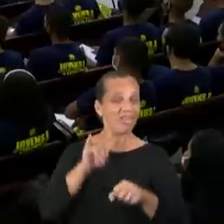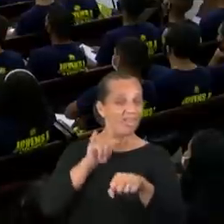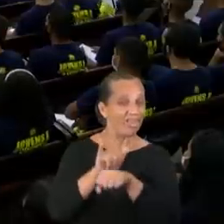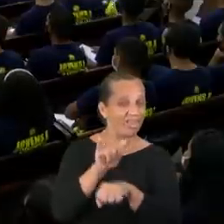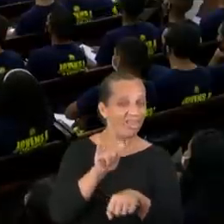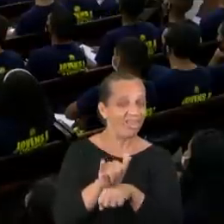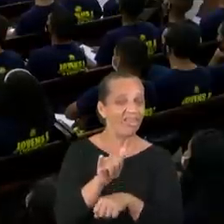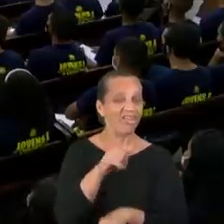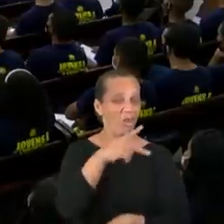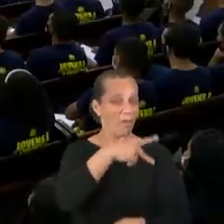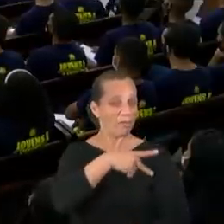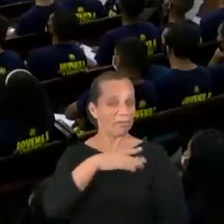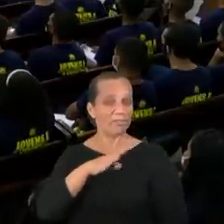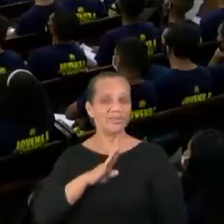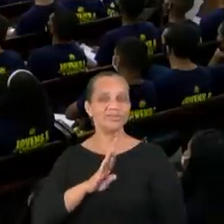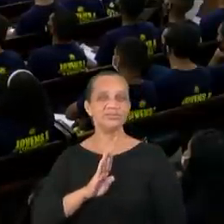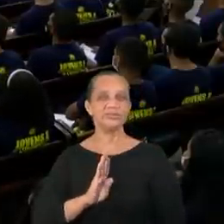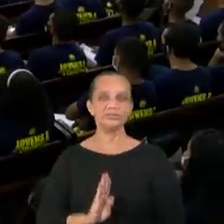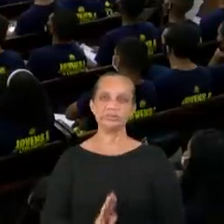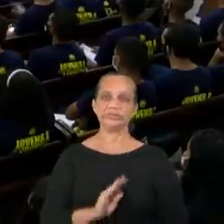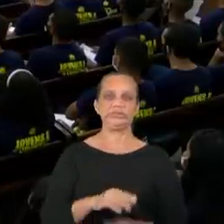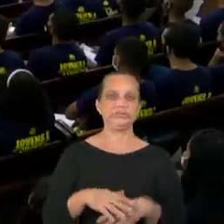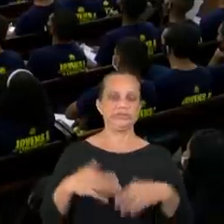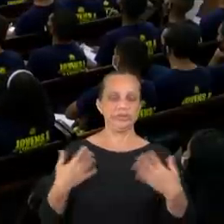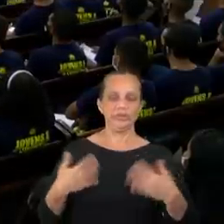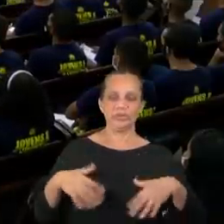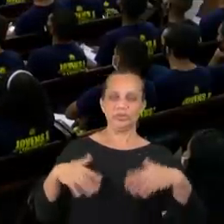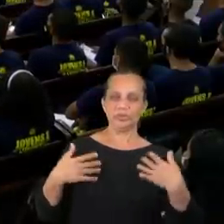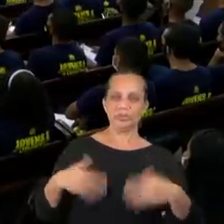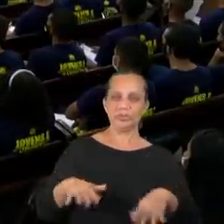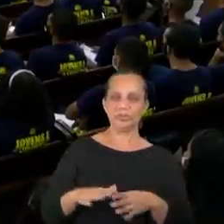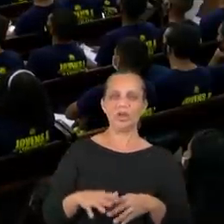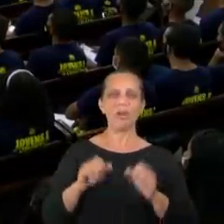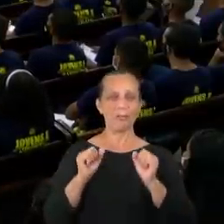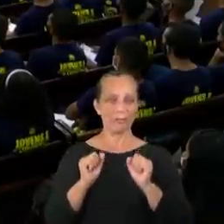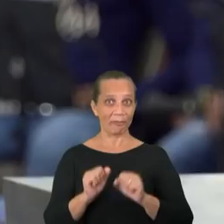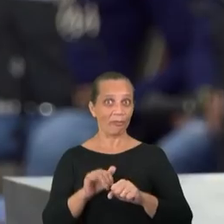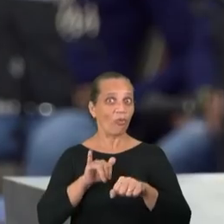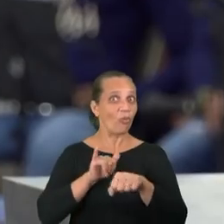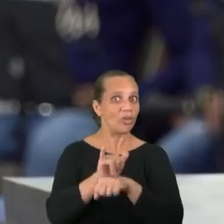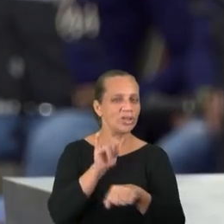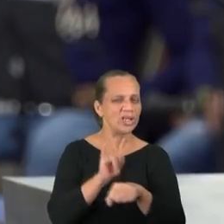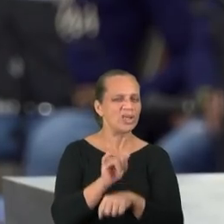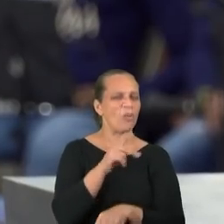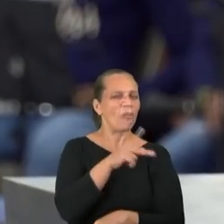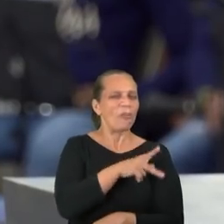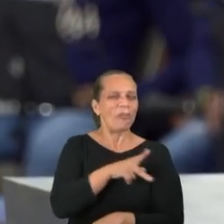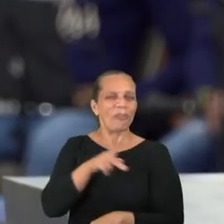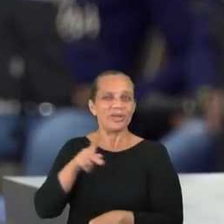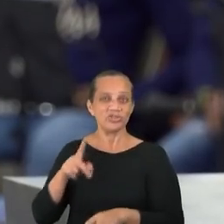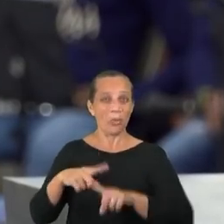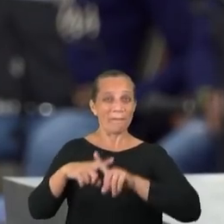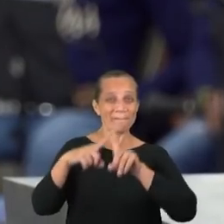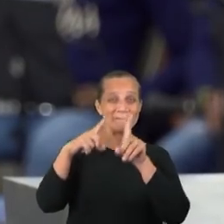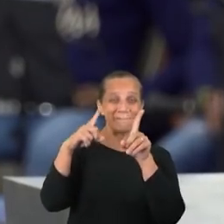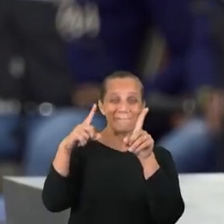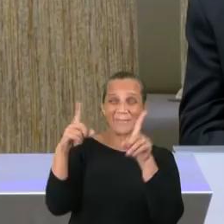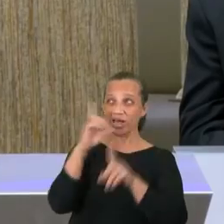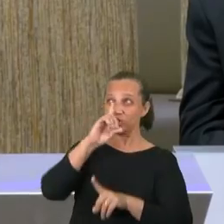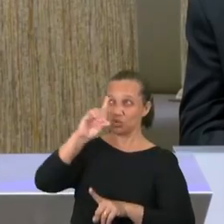engana o presbítero. Pode enganar o pastor, mas o Deus